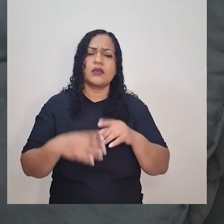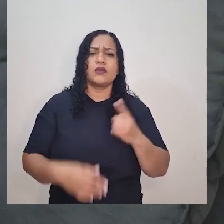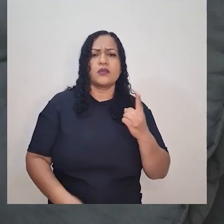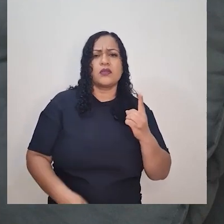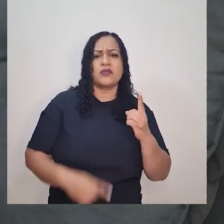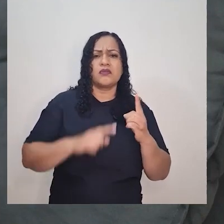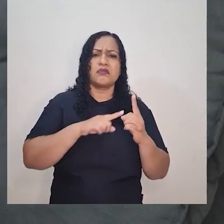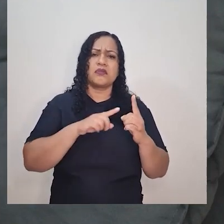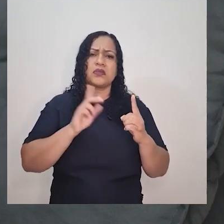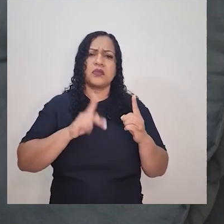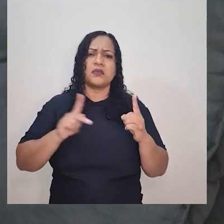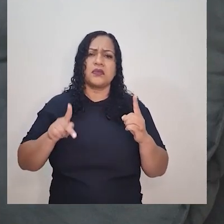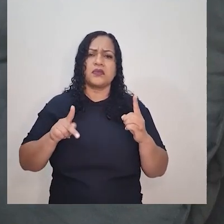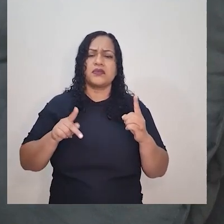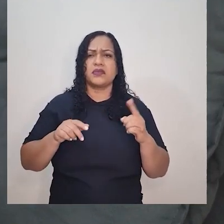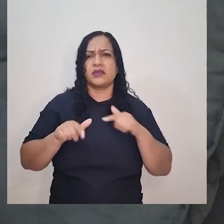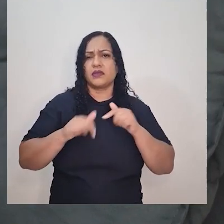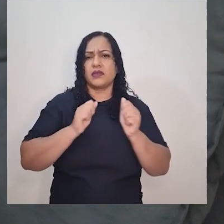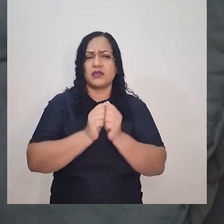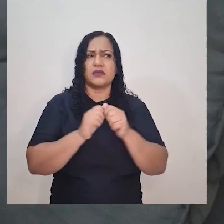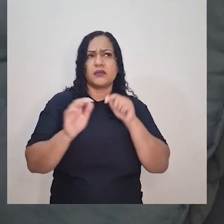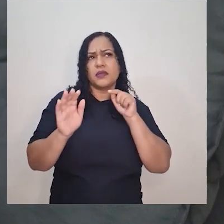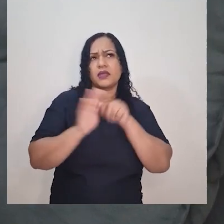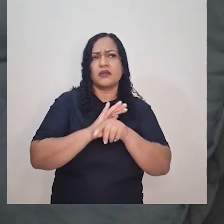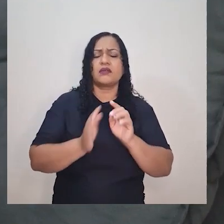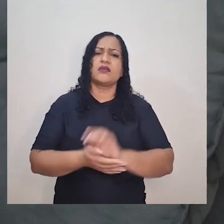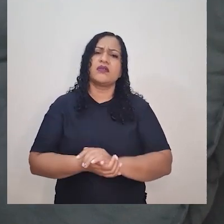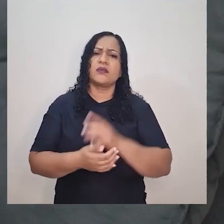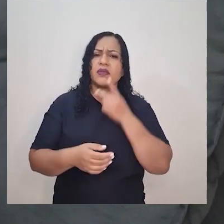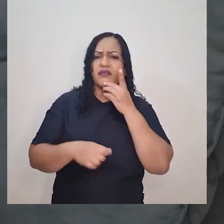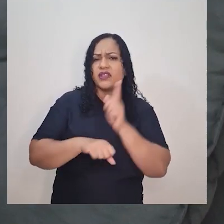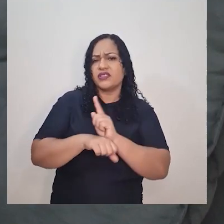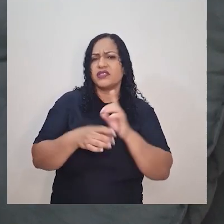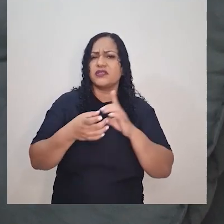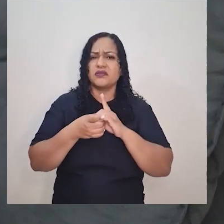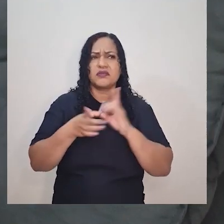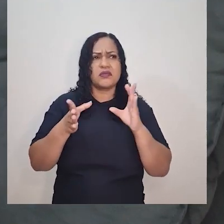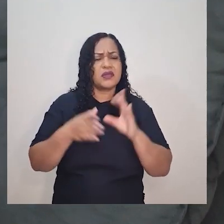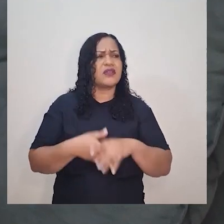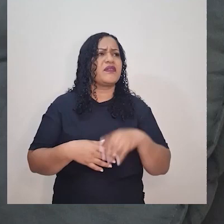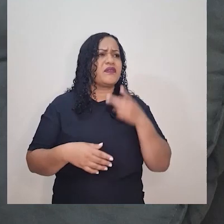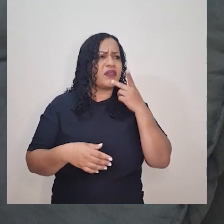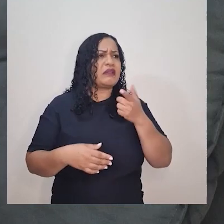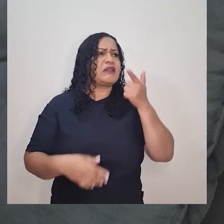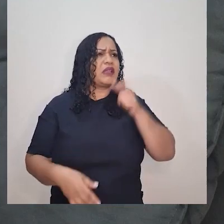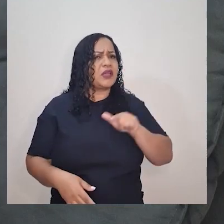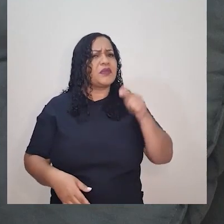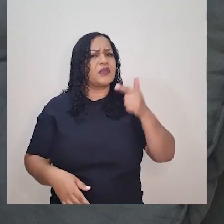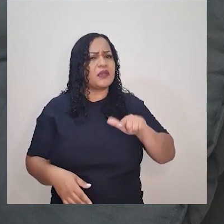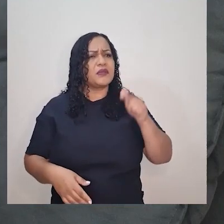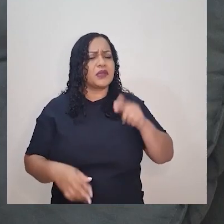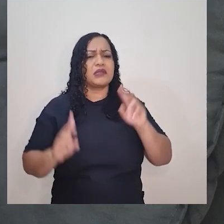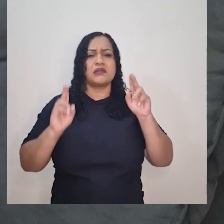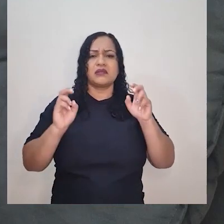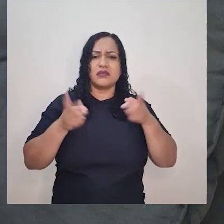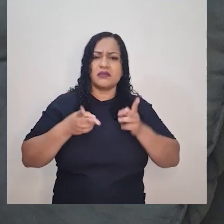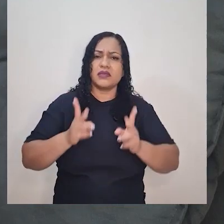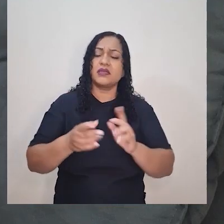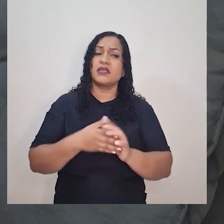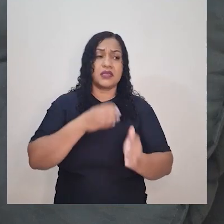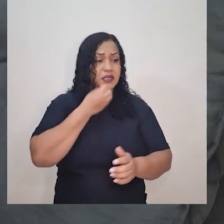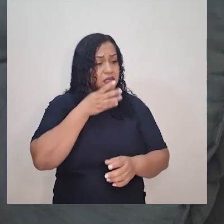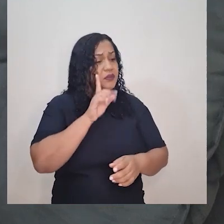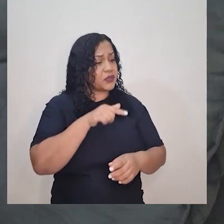Janaína, a gente fala tanto de gestão democrática. E eu respondi a ela, né, que bom, professora, que nós falamos de gestão democrática. Se